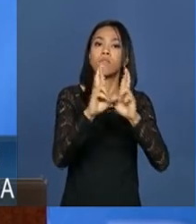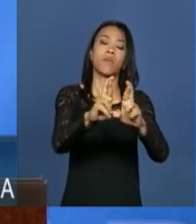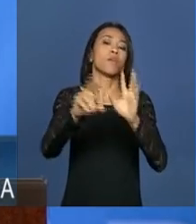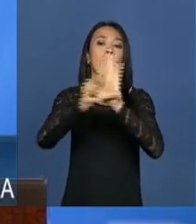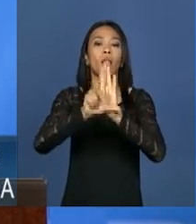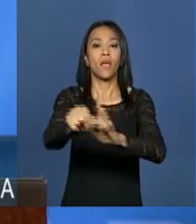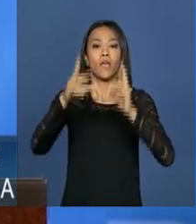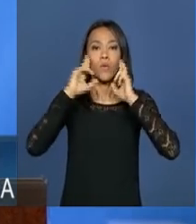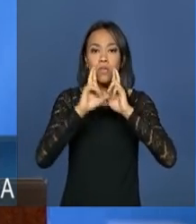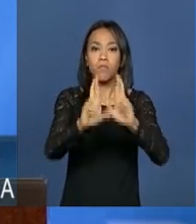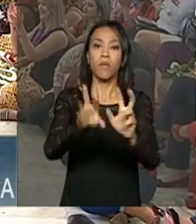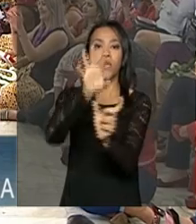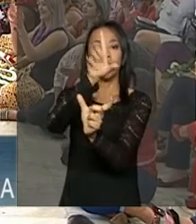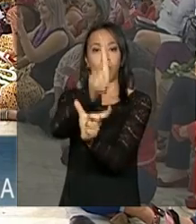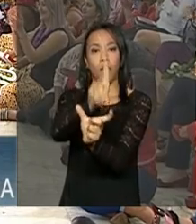democracia.